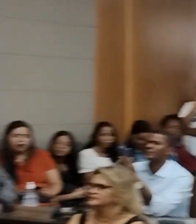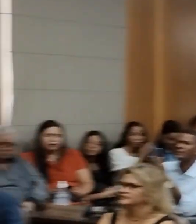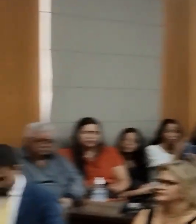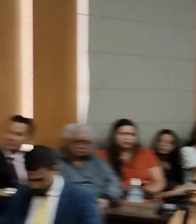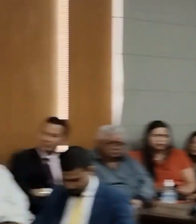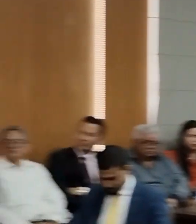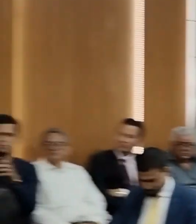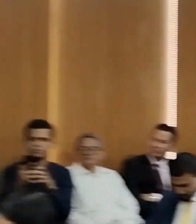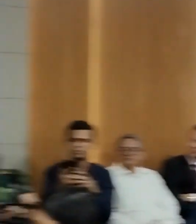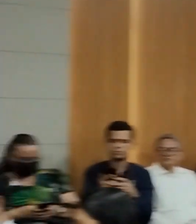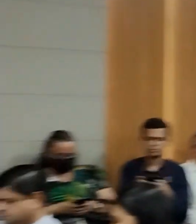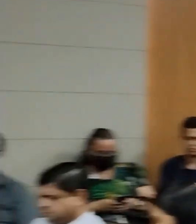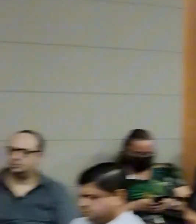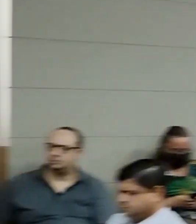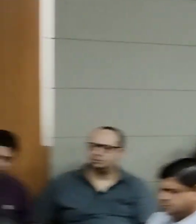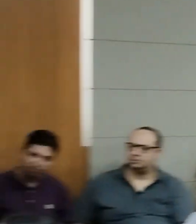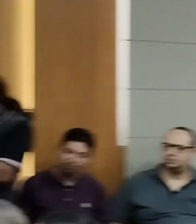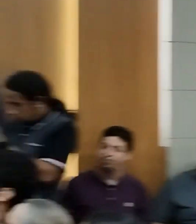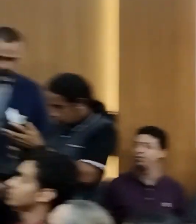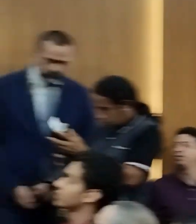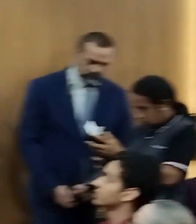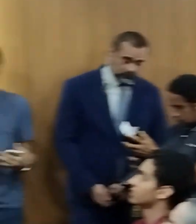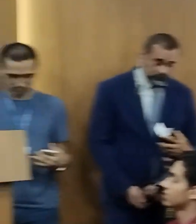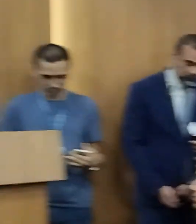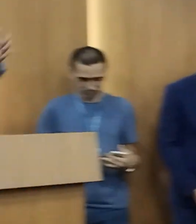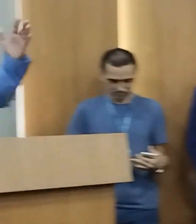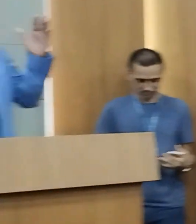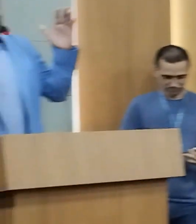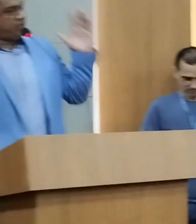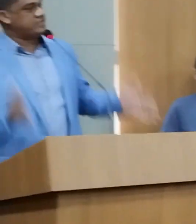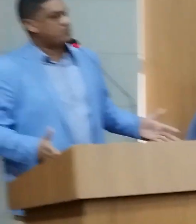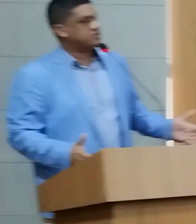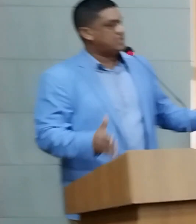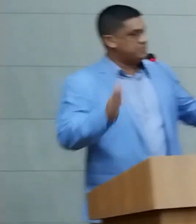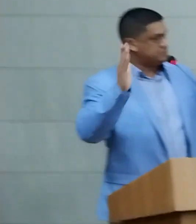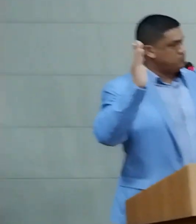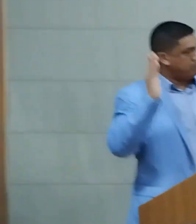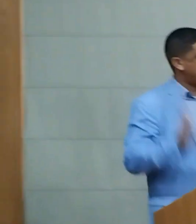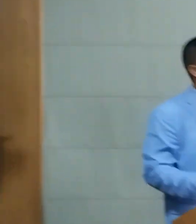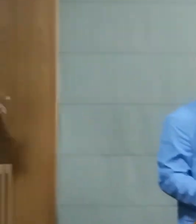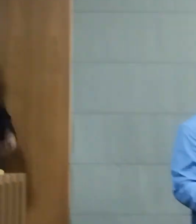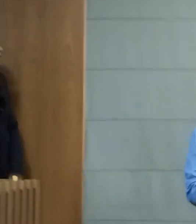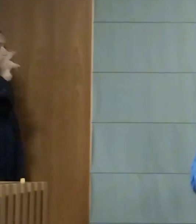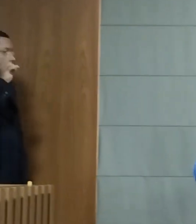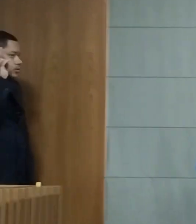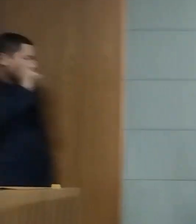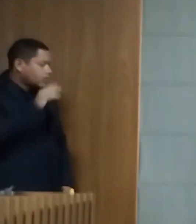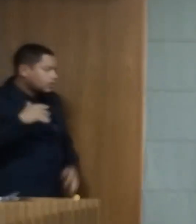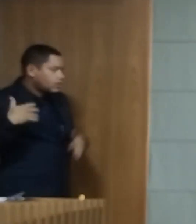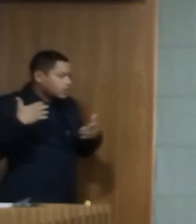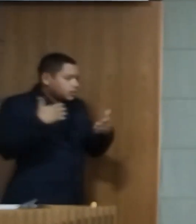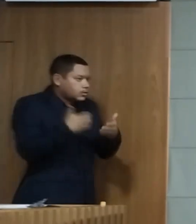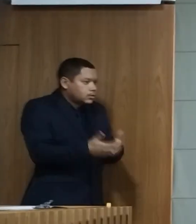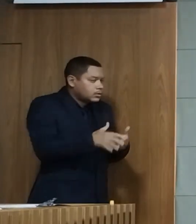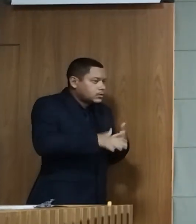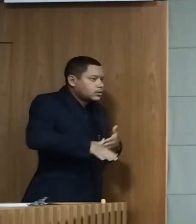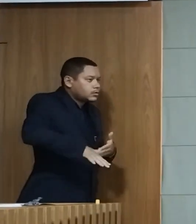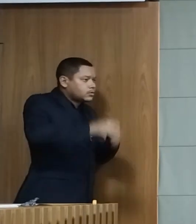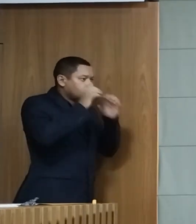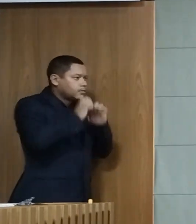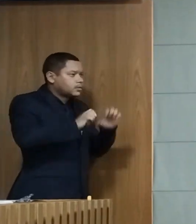ressuscitou. Então a obra A Origem é prova que o pentecostalismo maranhense, ele tem